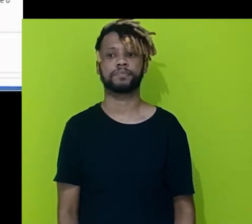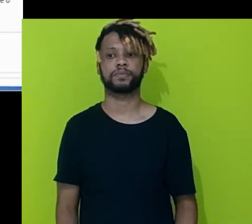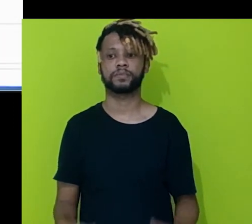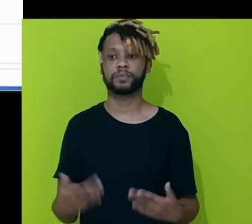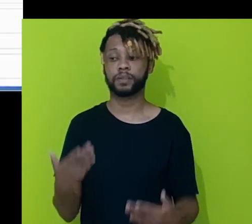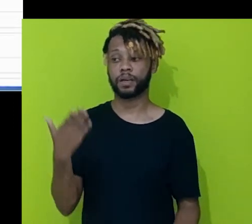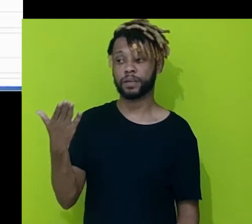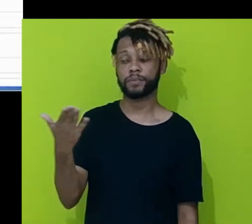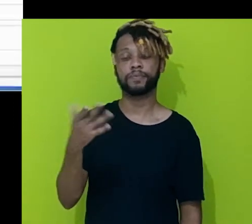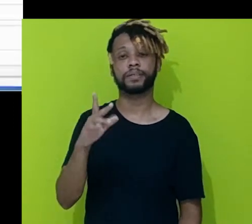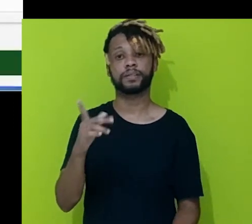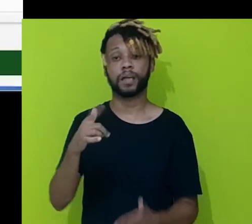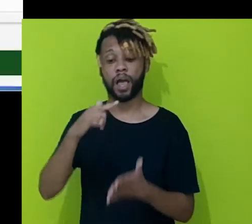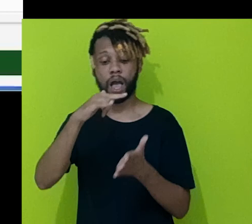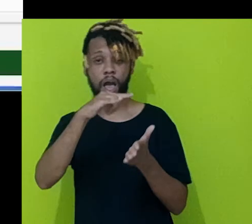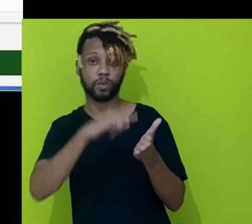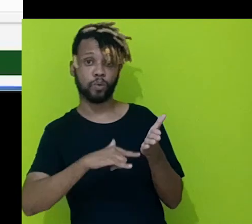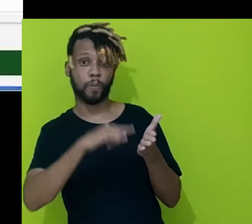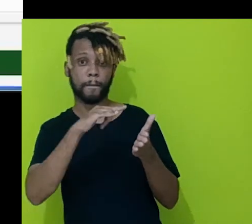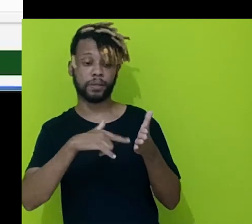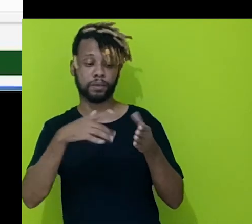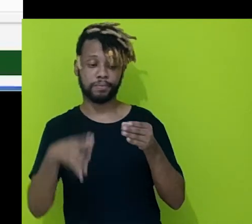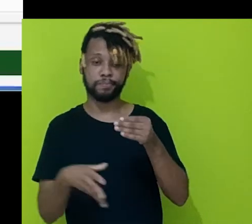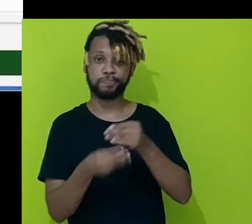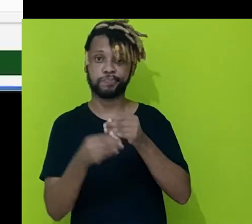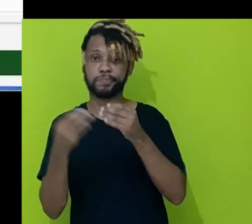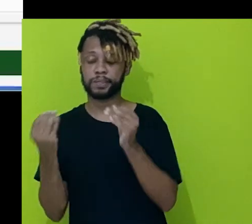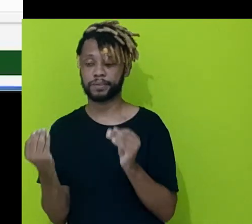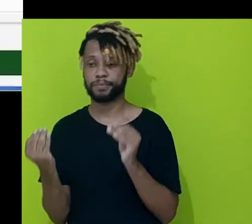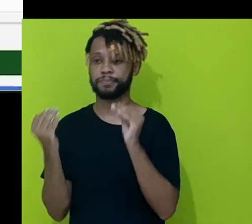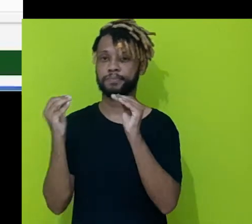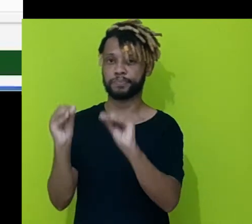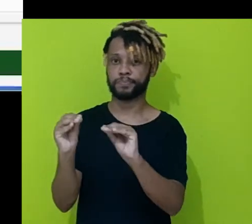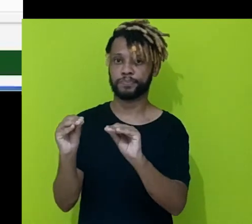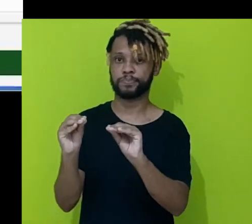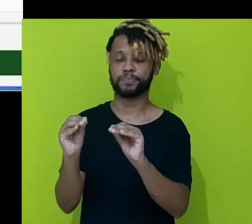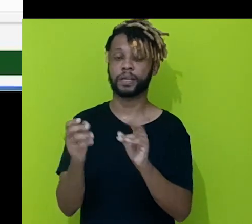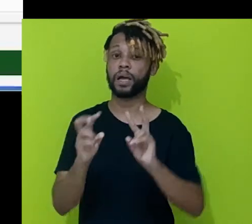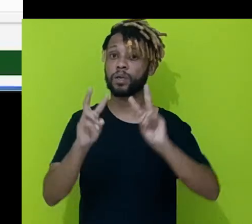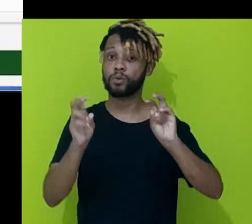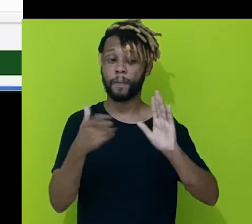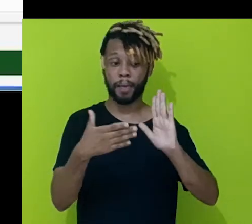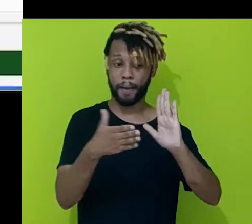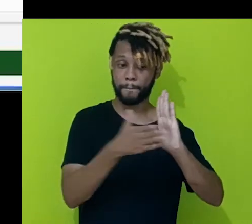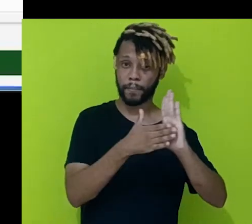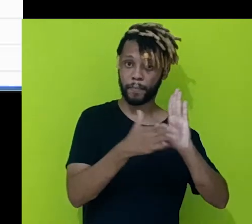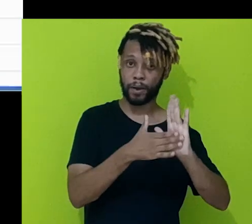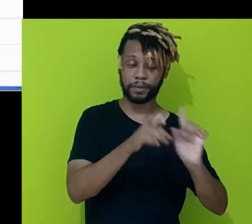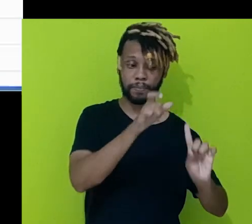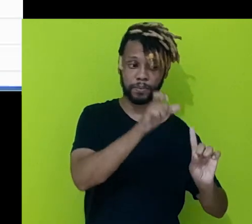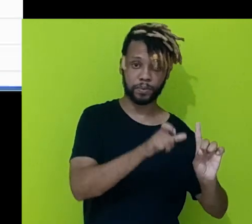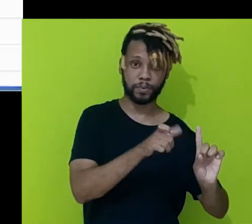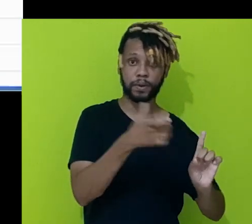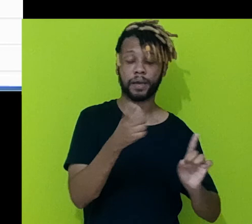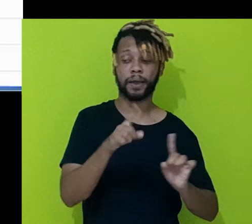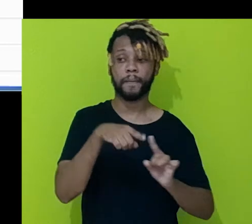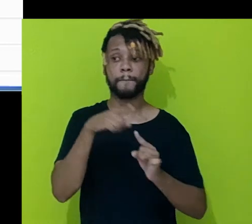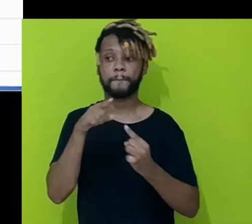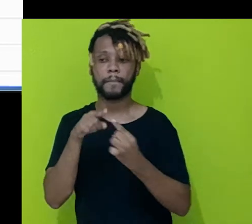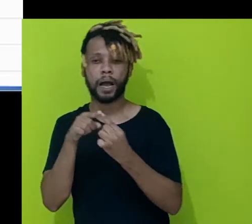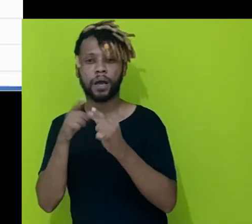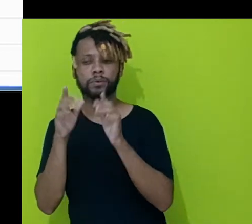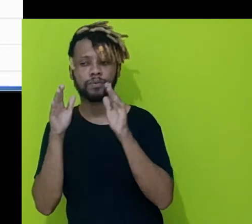E aqui você anexa documentação adicional, tanto em relação ao proponente, quanto em relação